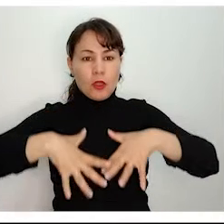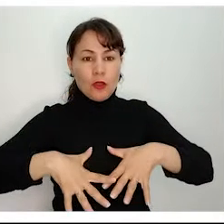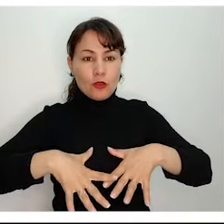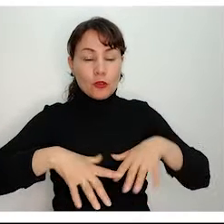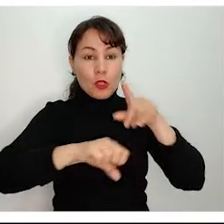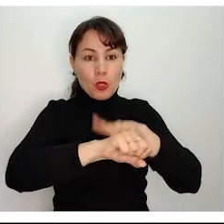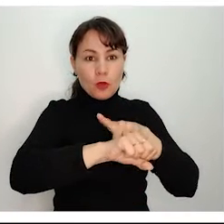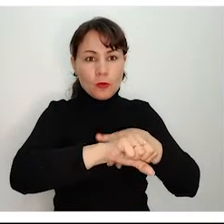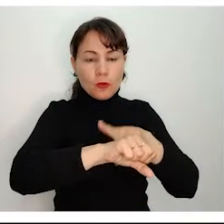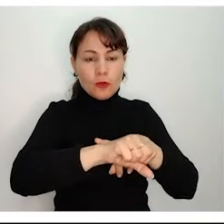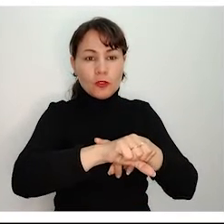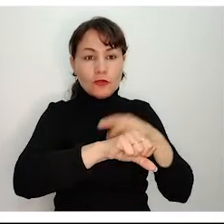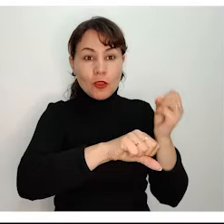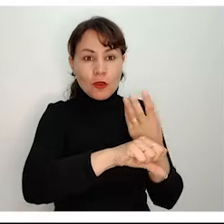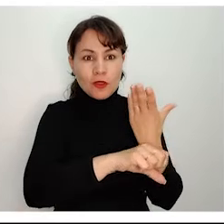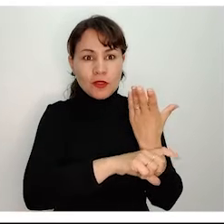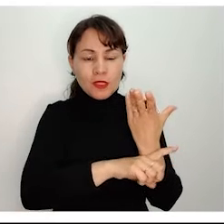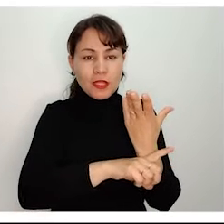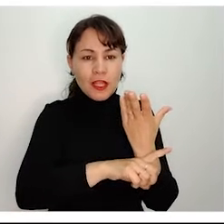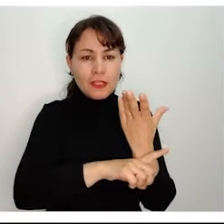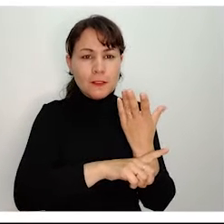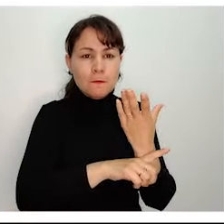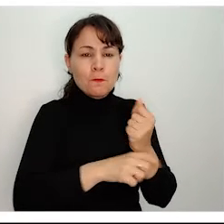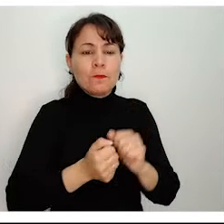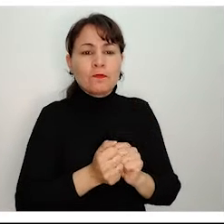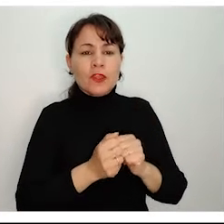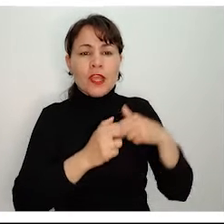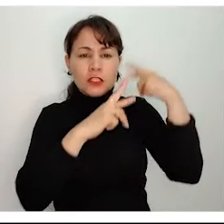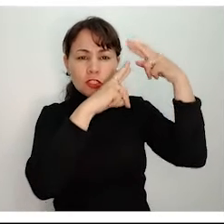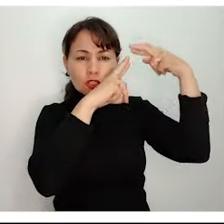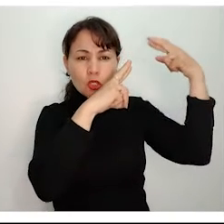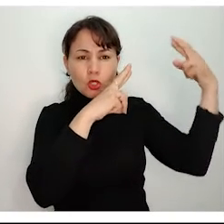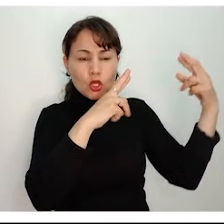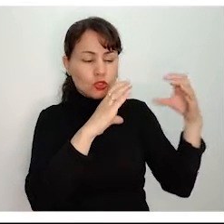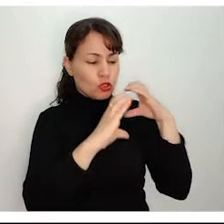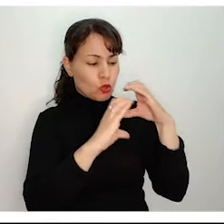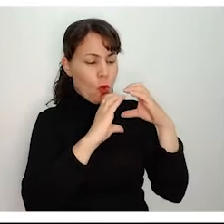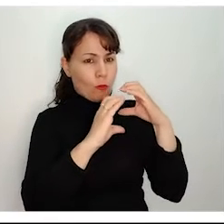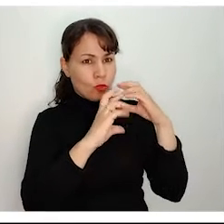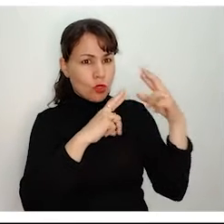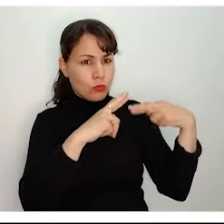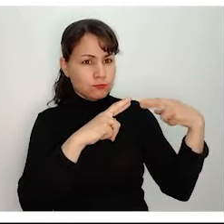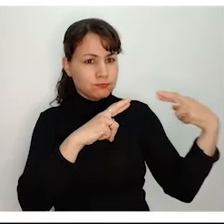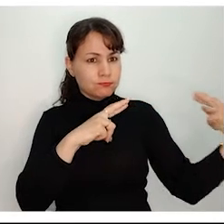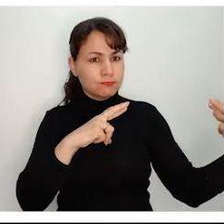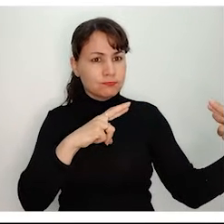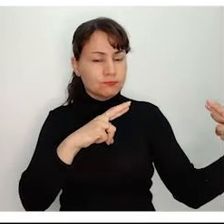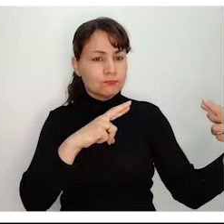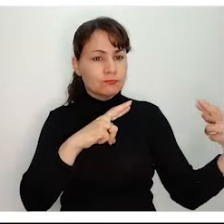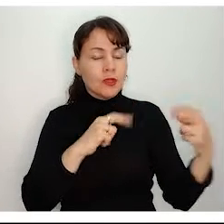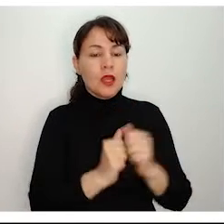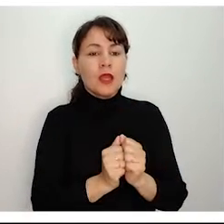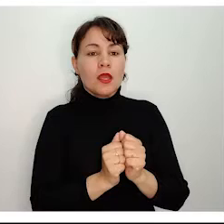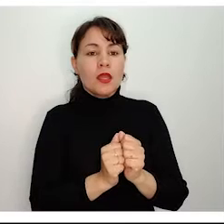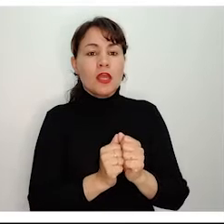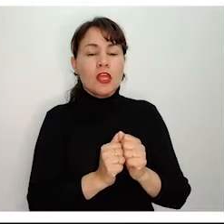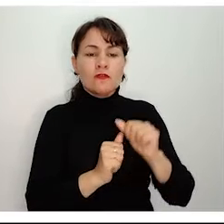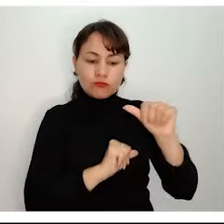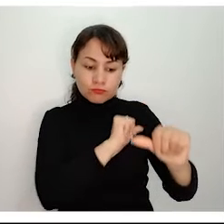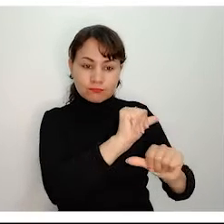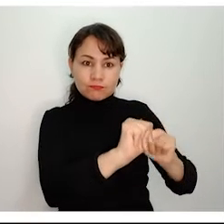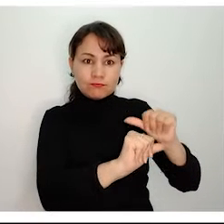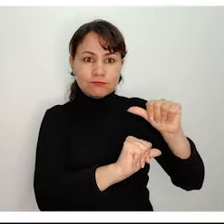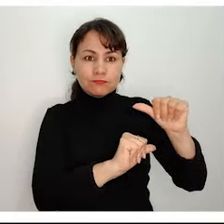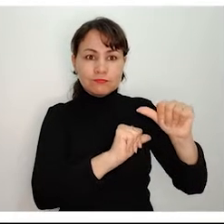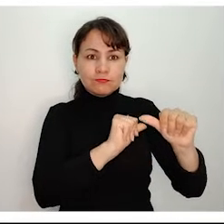dela. E ao mesmo tempo, essas vias neurais, esses neurônios que se comunicam uns com os outros,